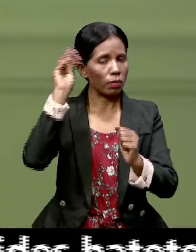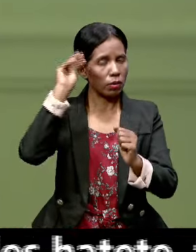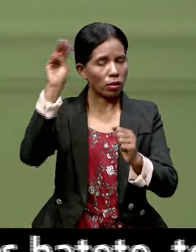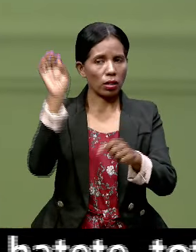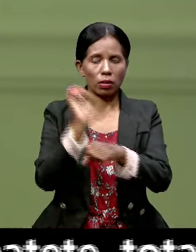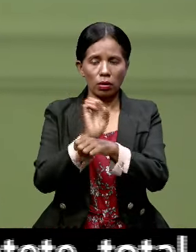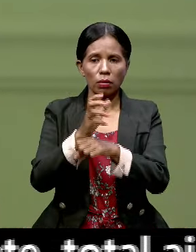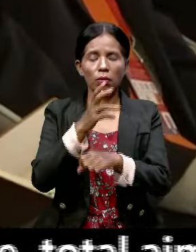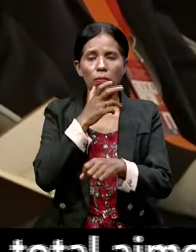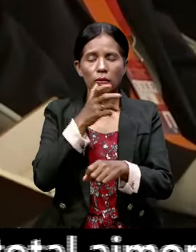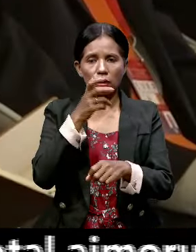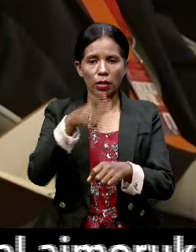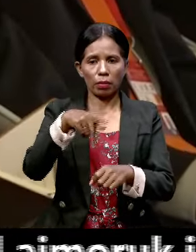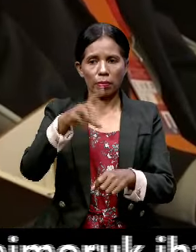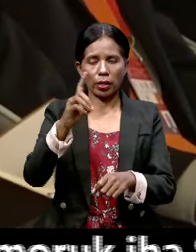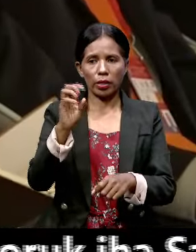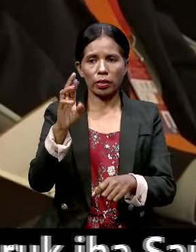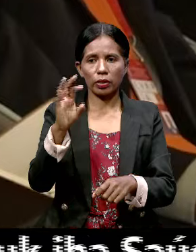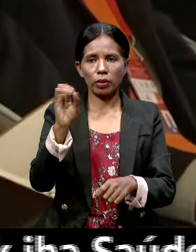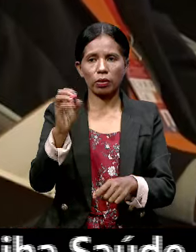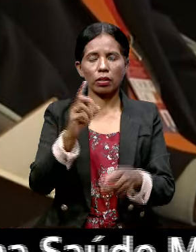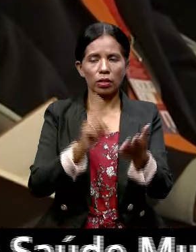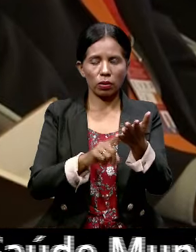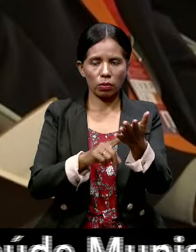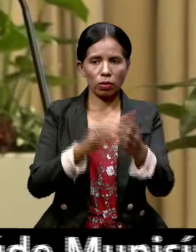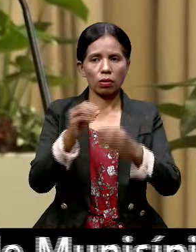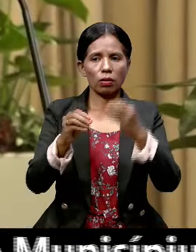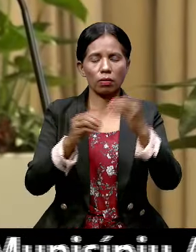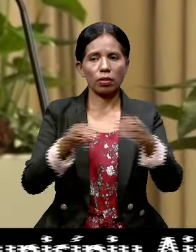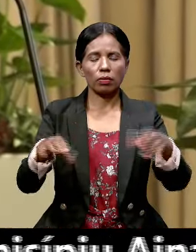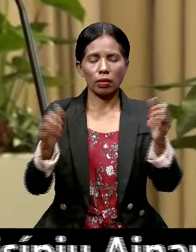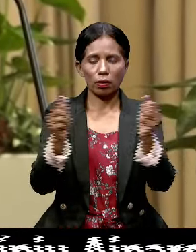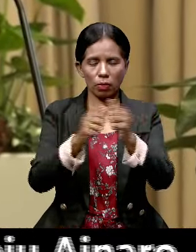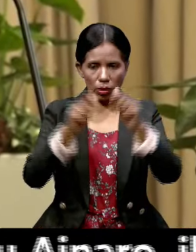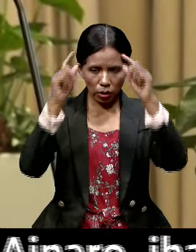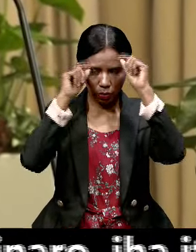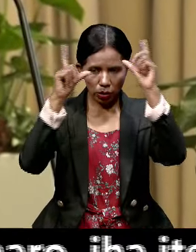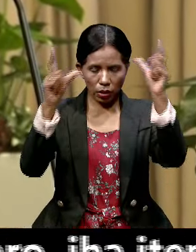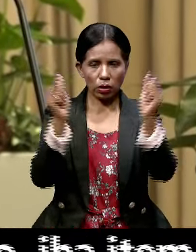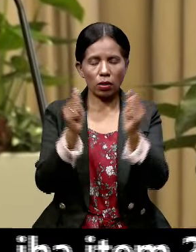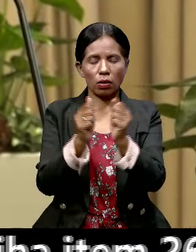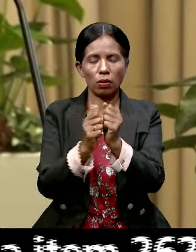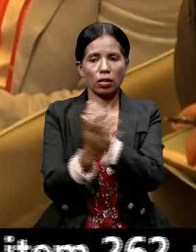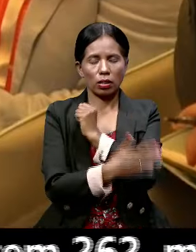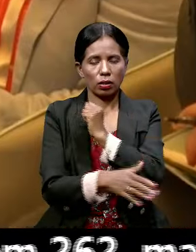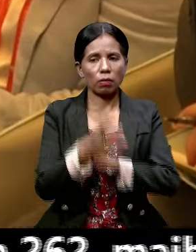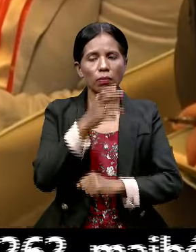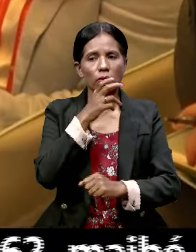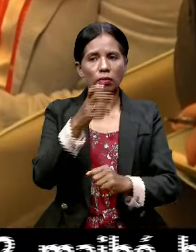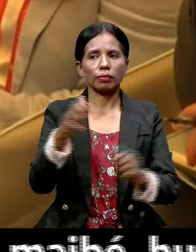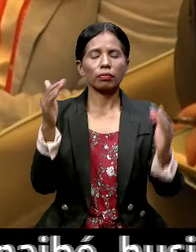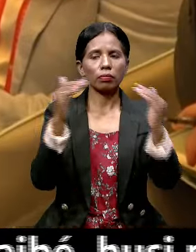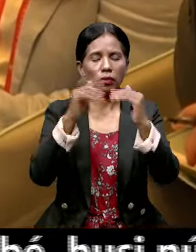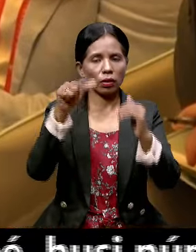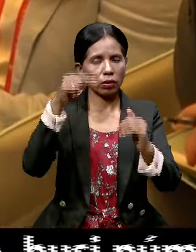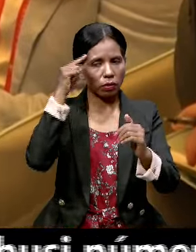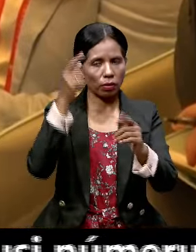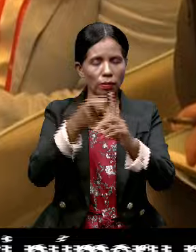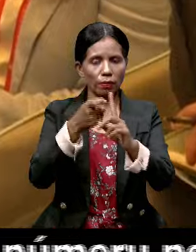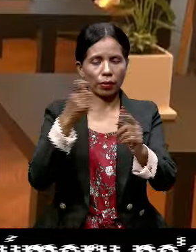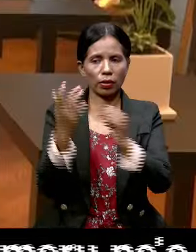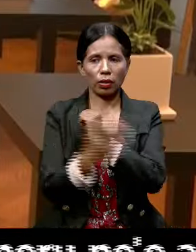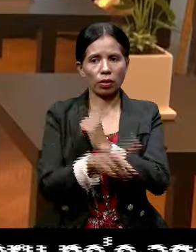Economia Portugal, Pedro Reis, onde discute com a cooperação bilateral entre Timor-Leste e Portugal. Durante o mutu governante usi